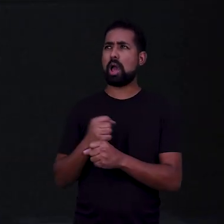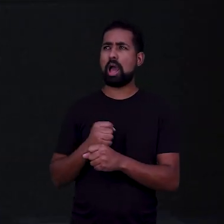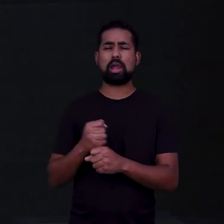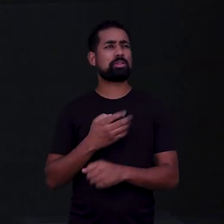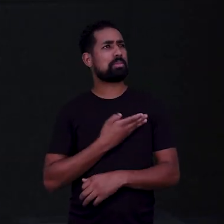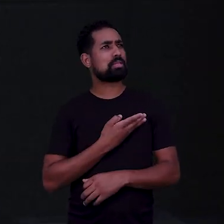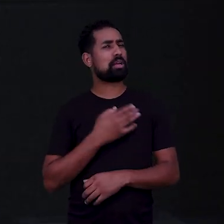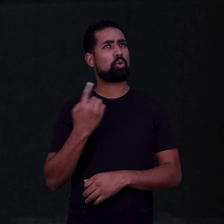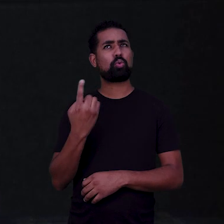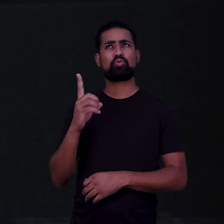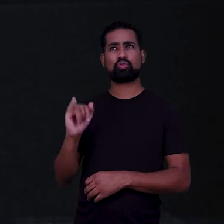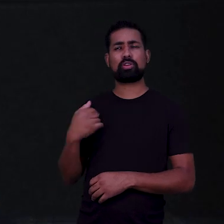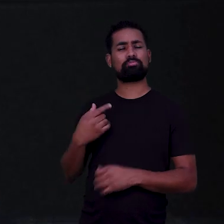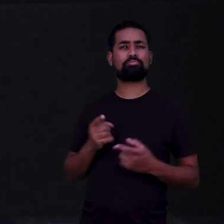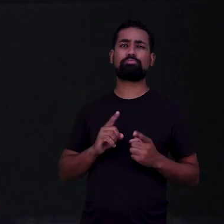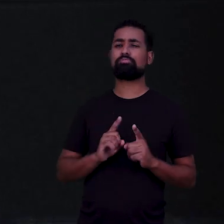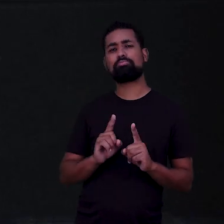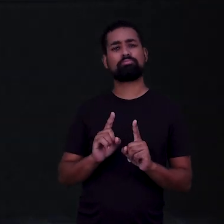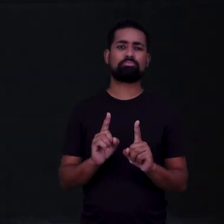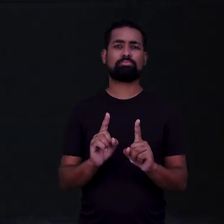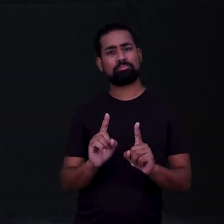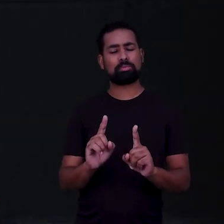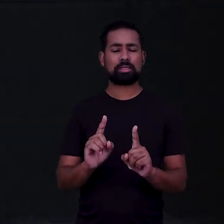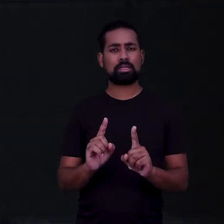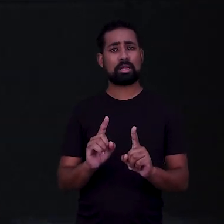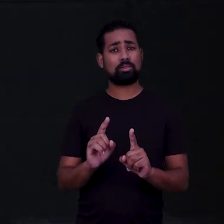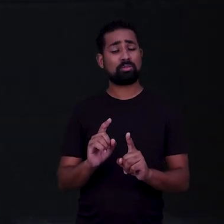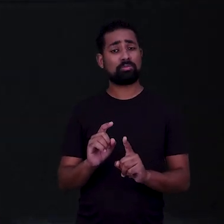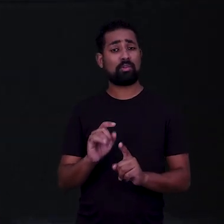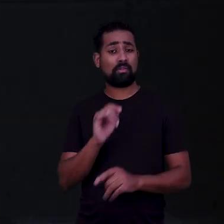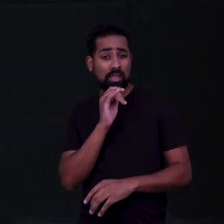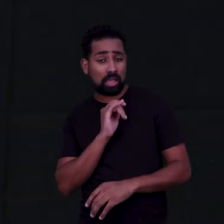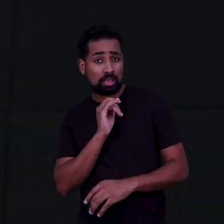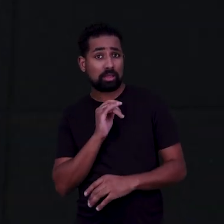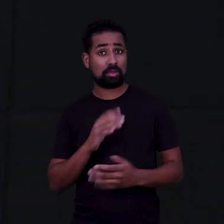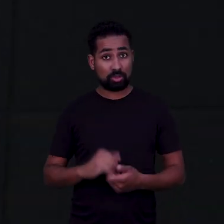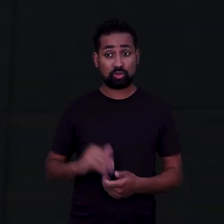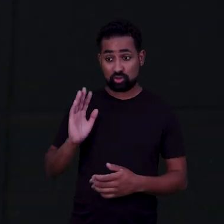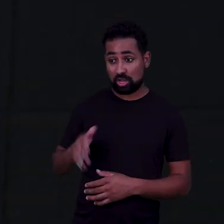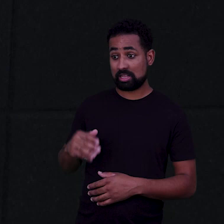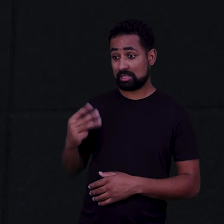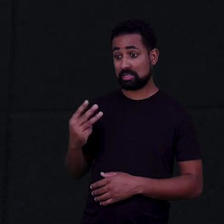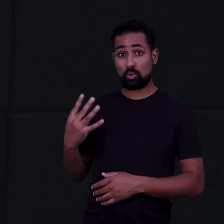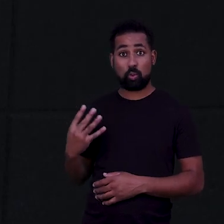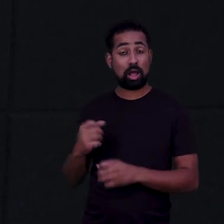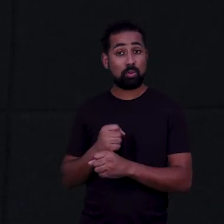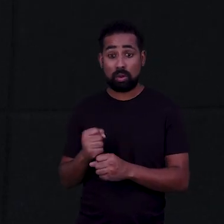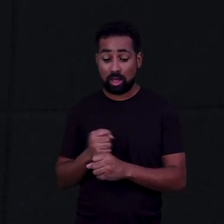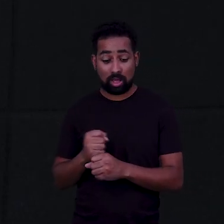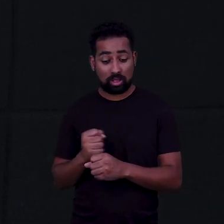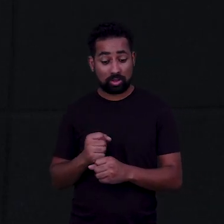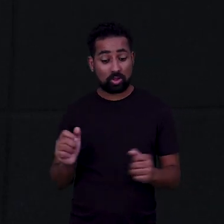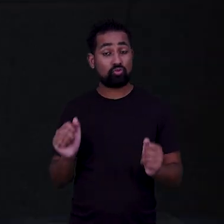amizade, um dia a gente sai e a gente fica. Eu estou há 34 anos